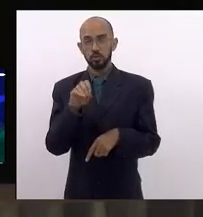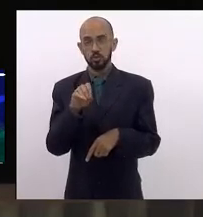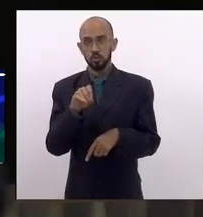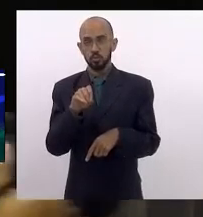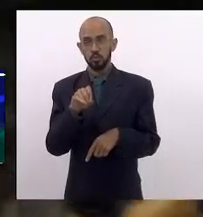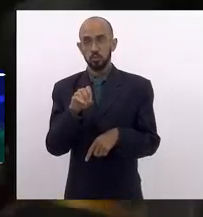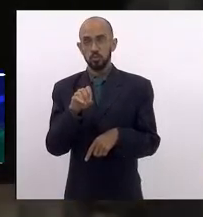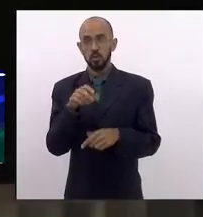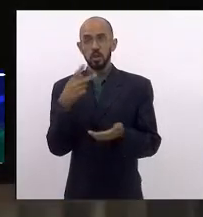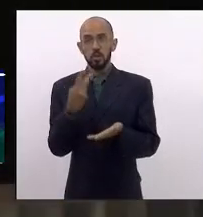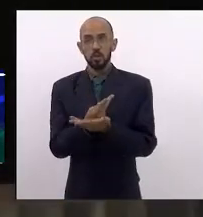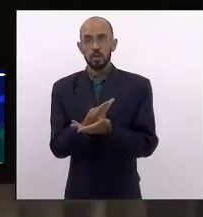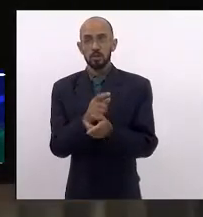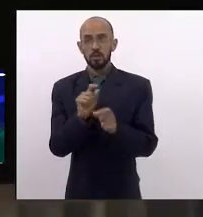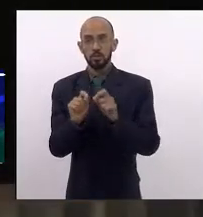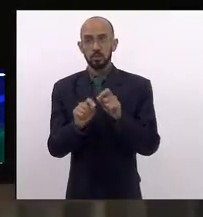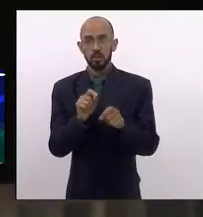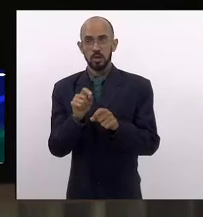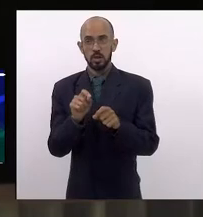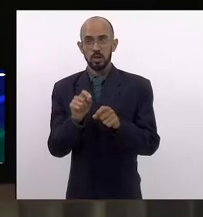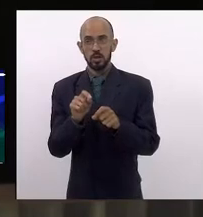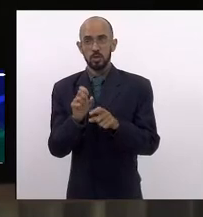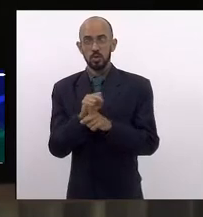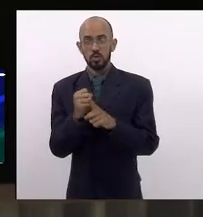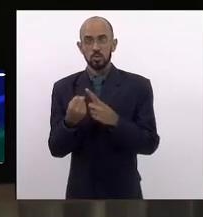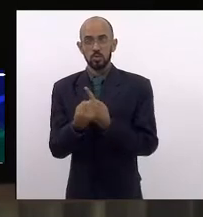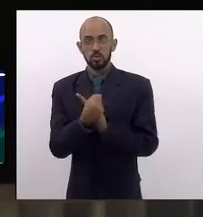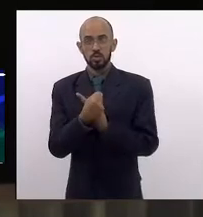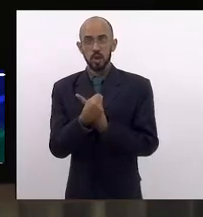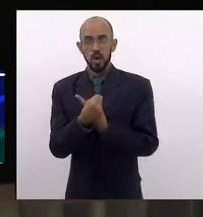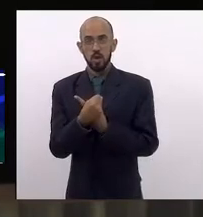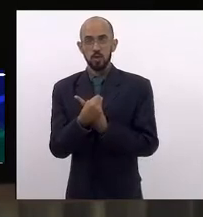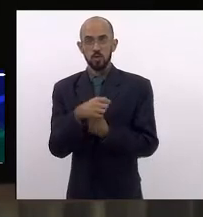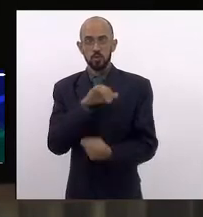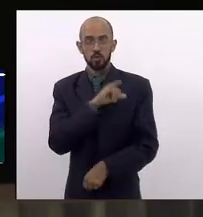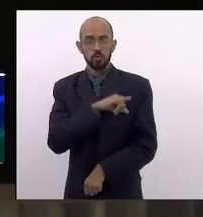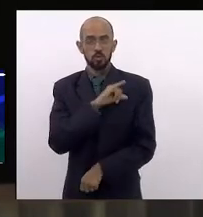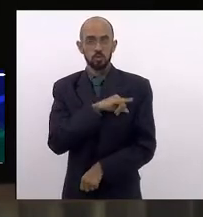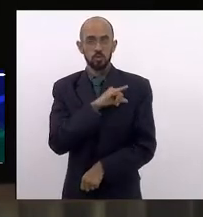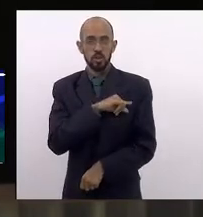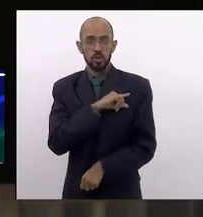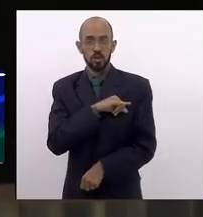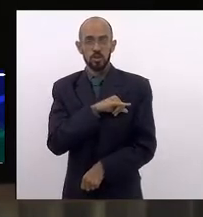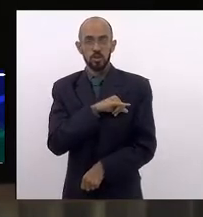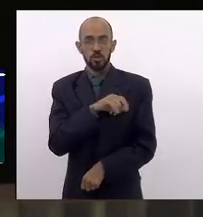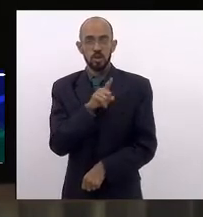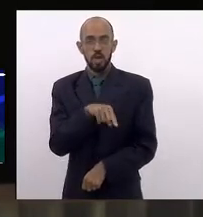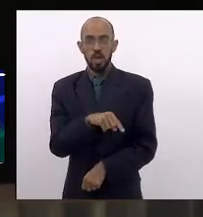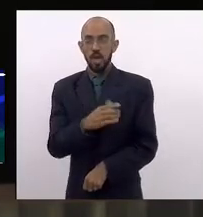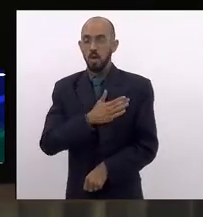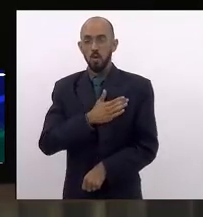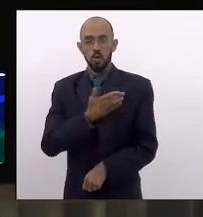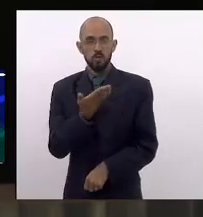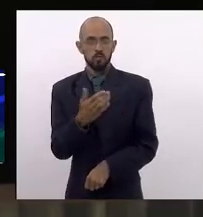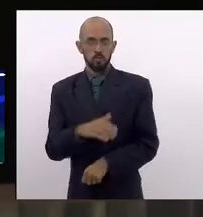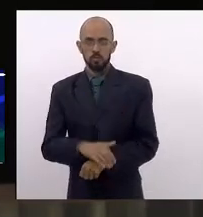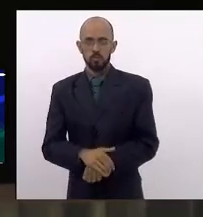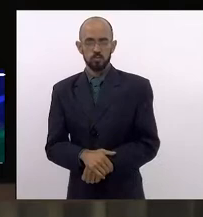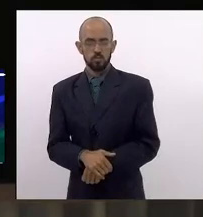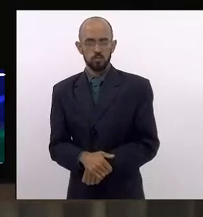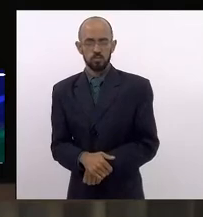situação social do Estado do Rio de Janeiro é de calamidade pública